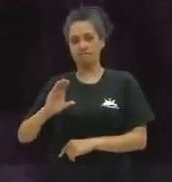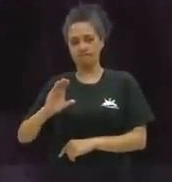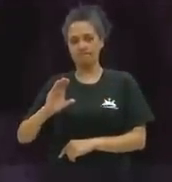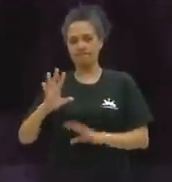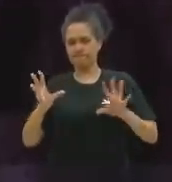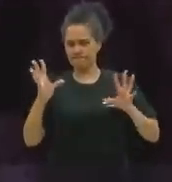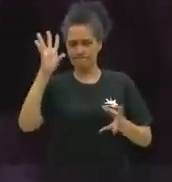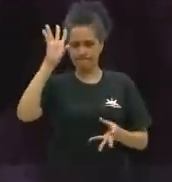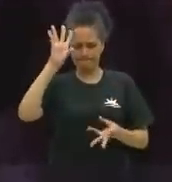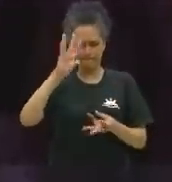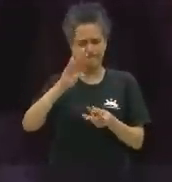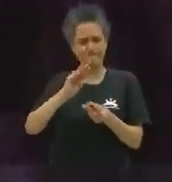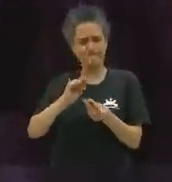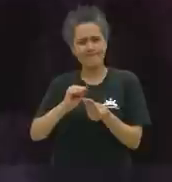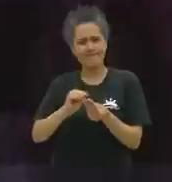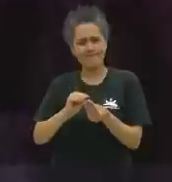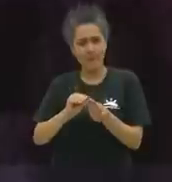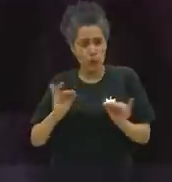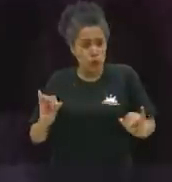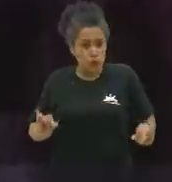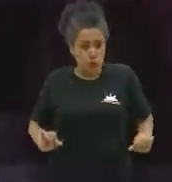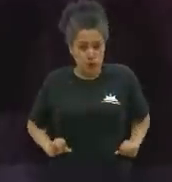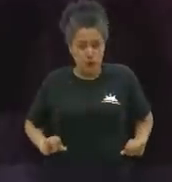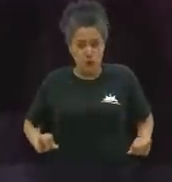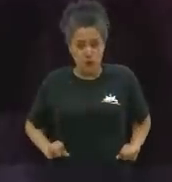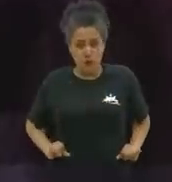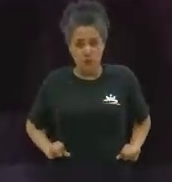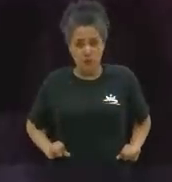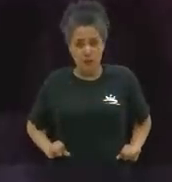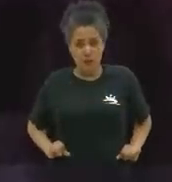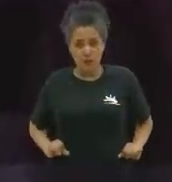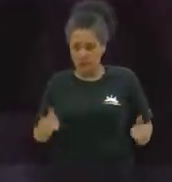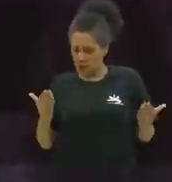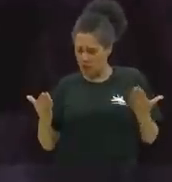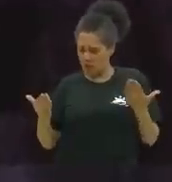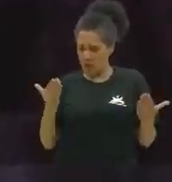reduzirmos a tua paixão no feriado.